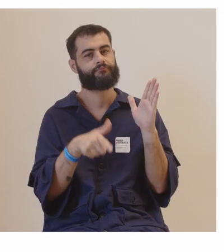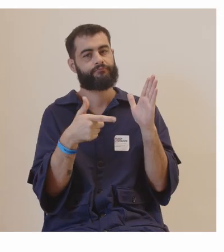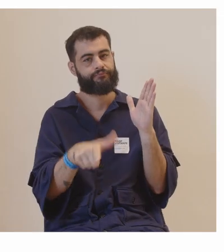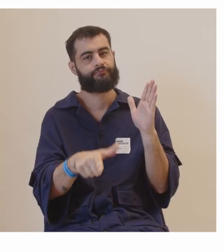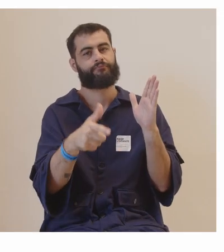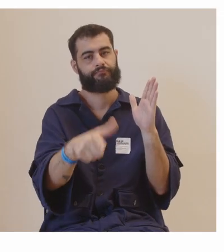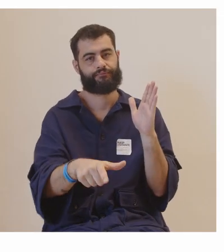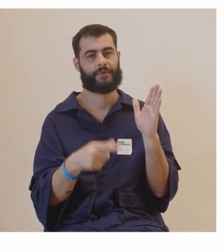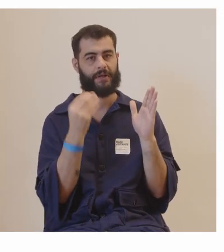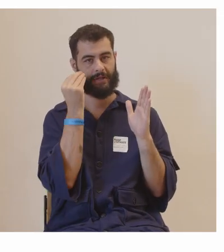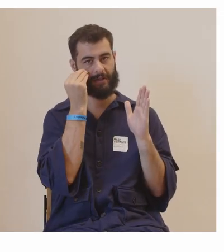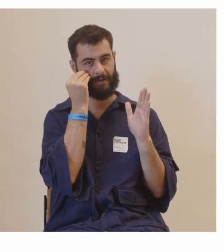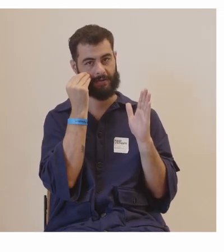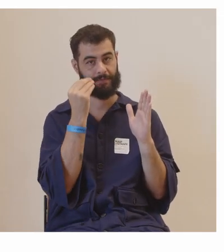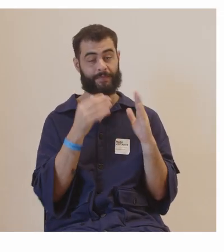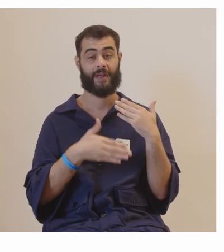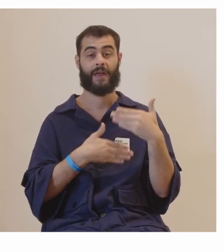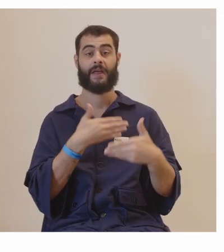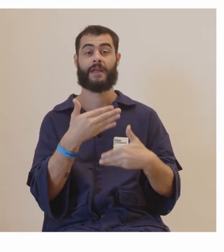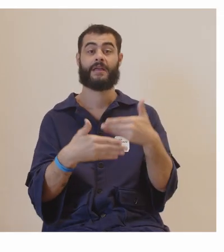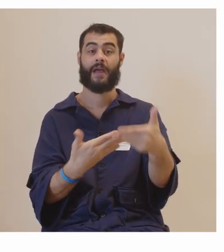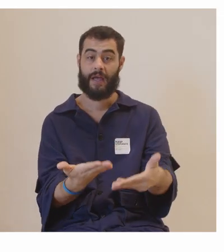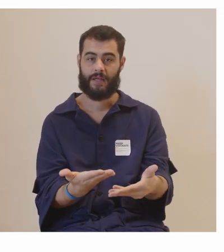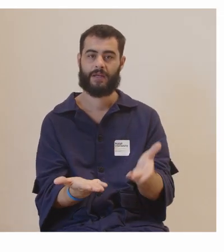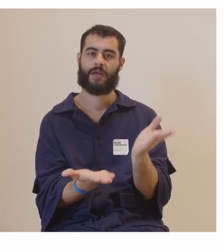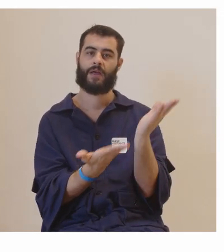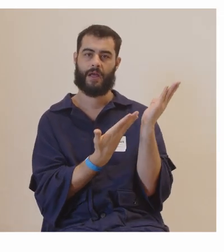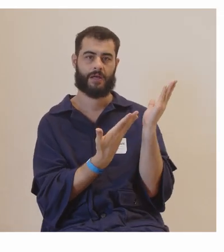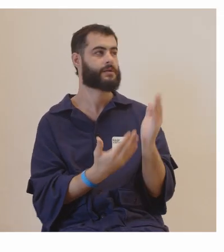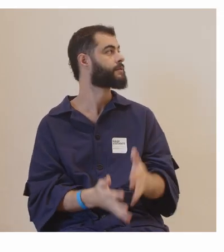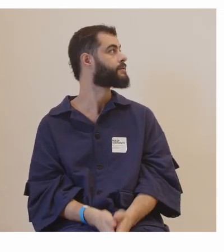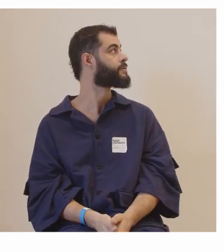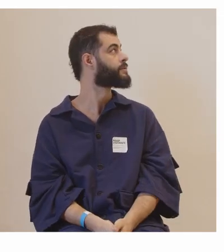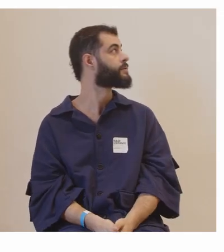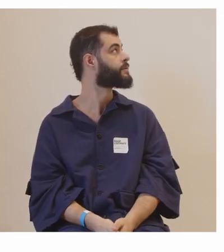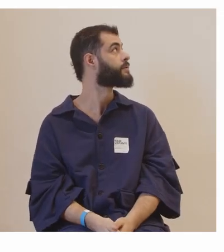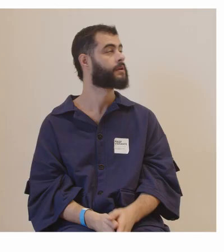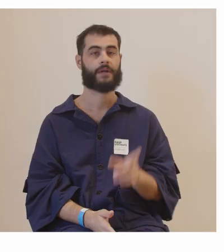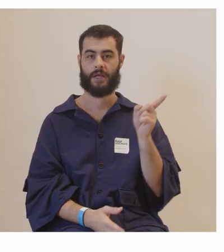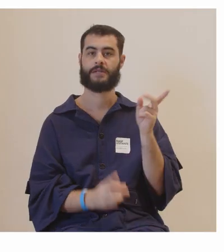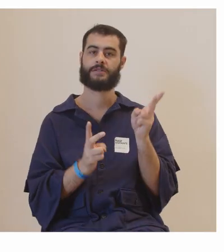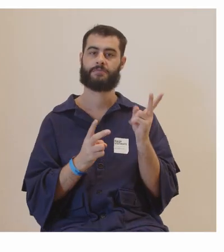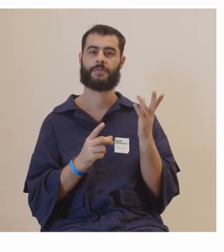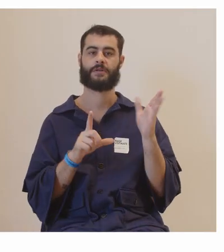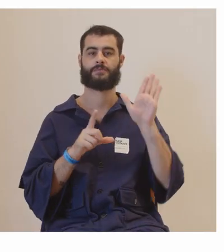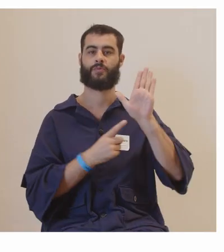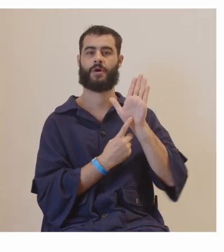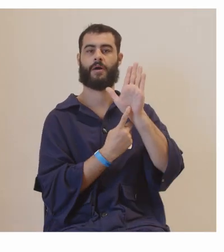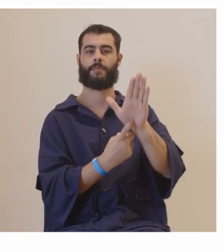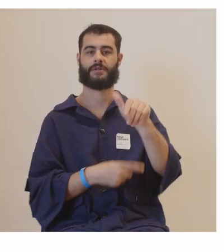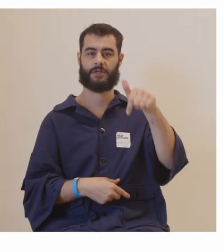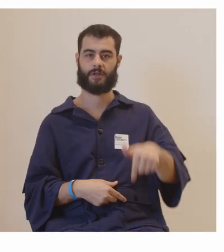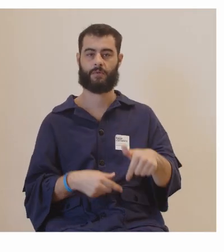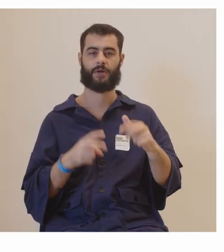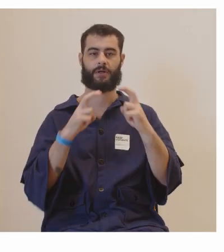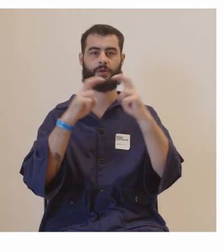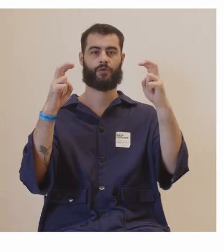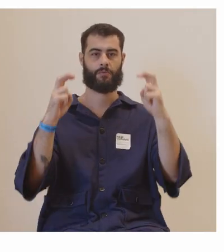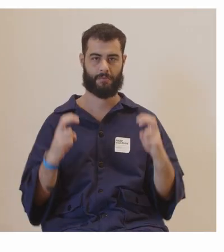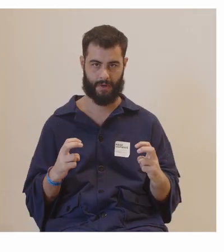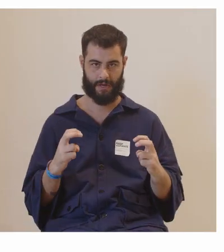Bom, e aí ele chega nisso aqui, né? A Canoa sobre o Epte, do MASP, e a Barca Rosa, né? Ambas